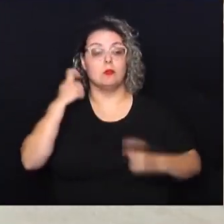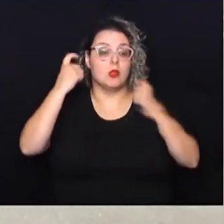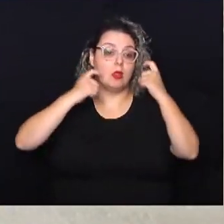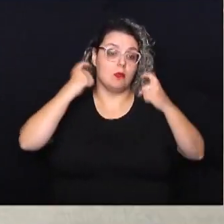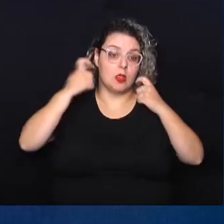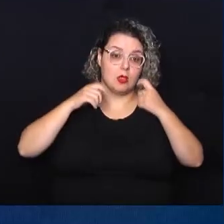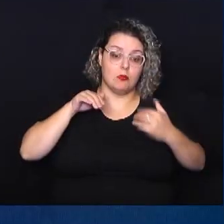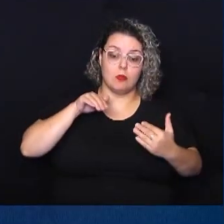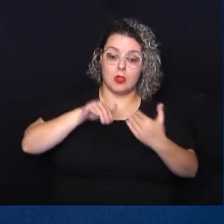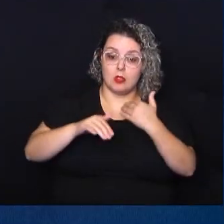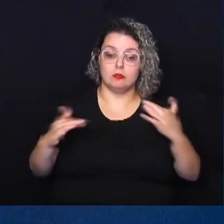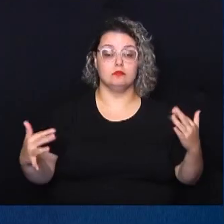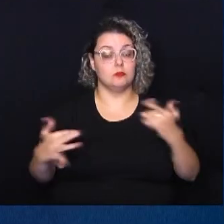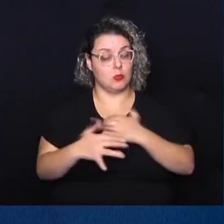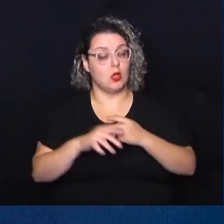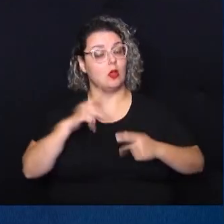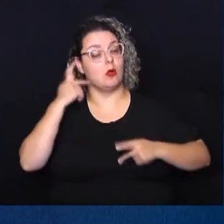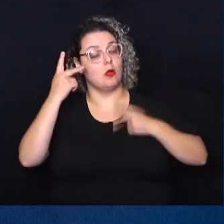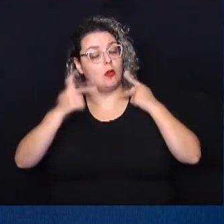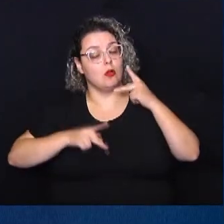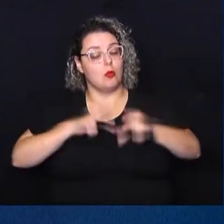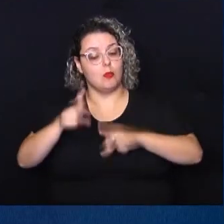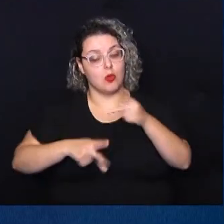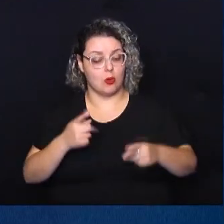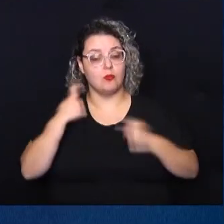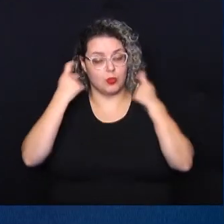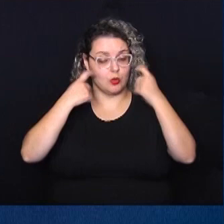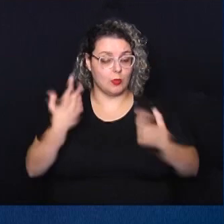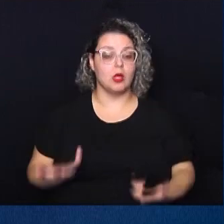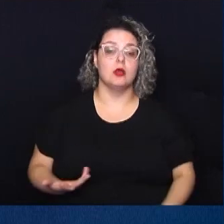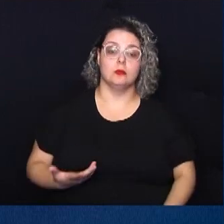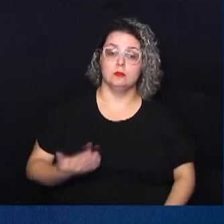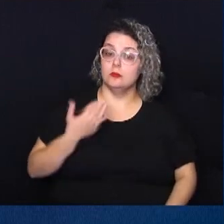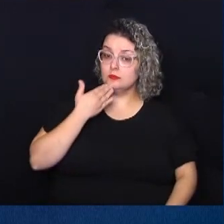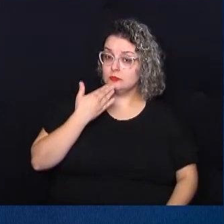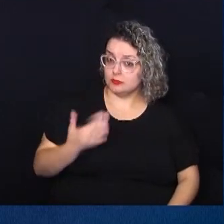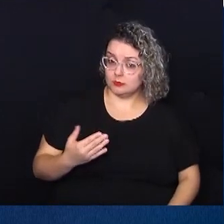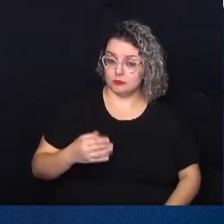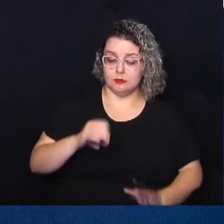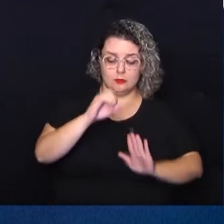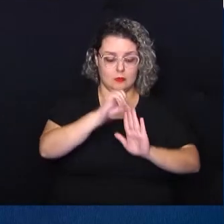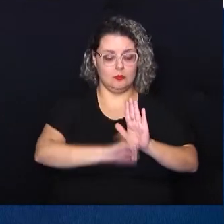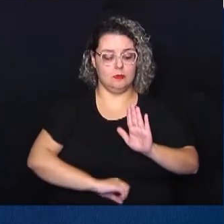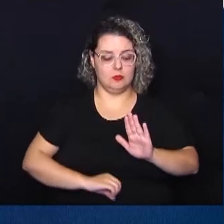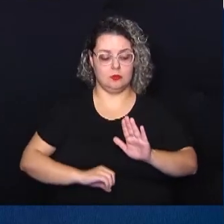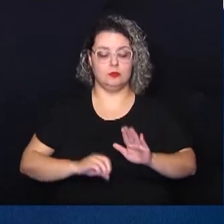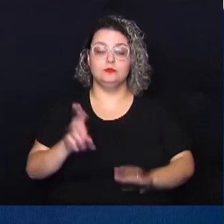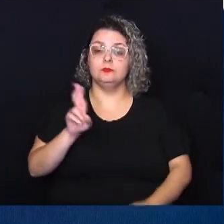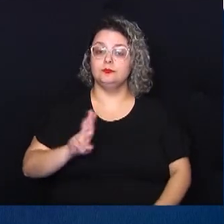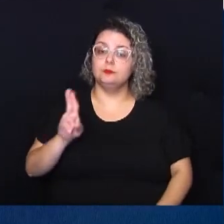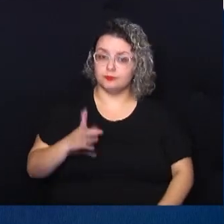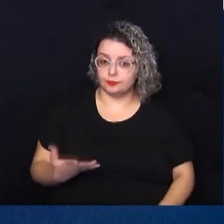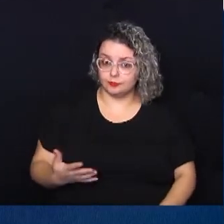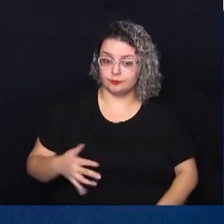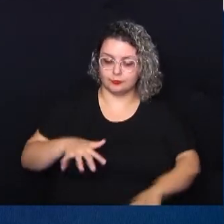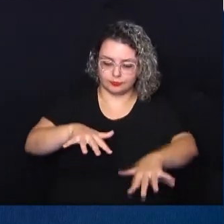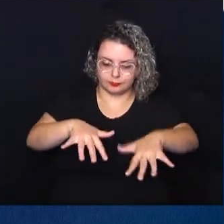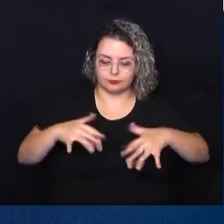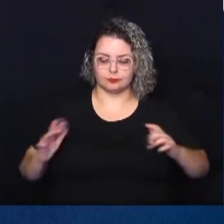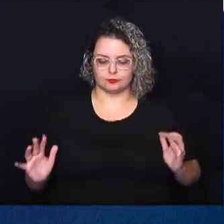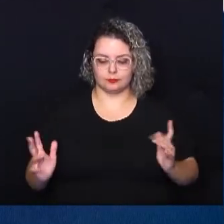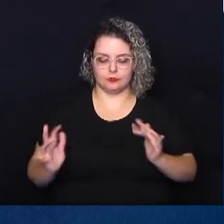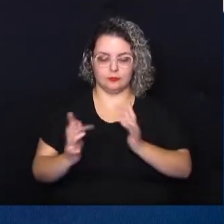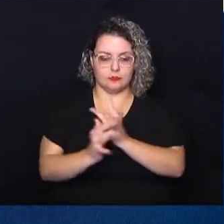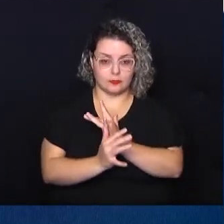a mobilidade da população, o vereador ainda pede, por meio de ofício, a implantação de faixas de